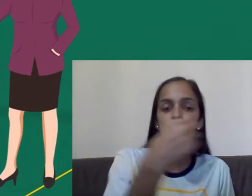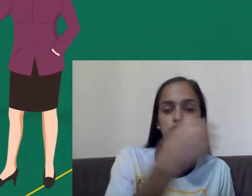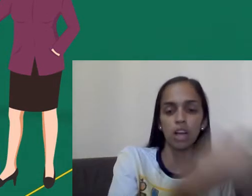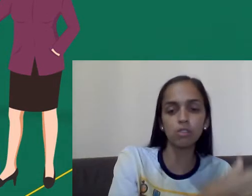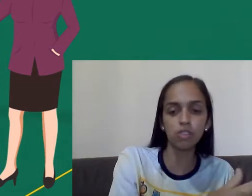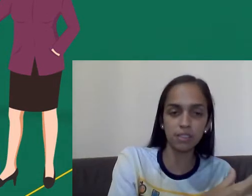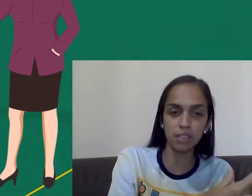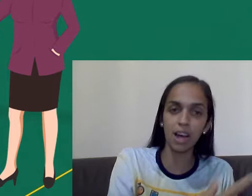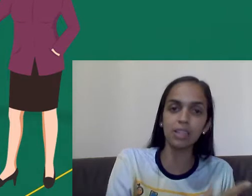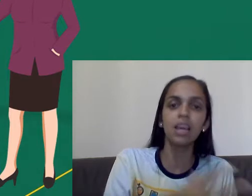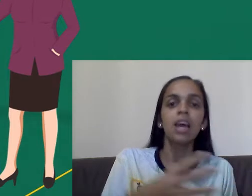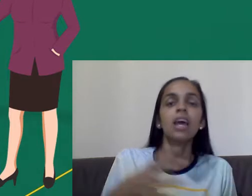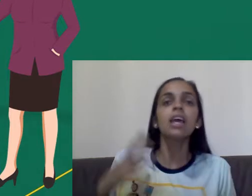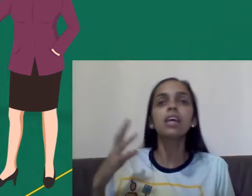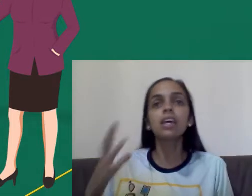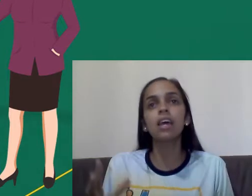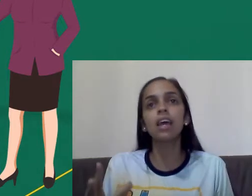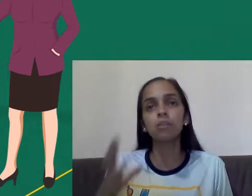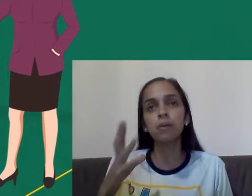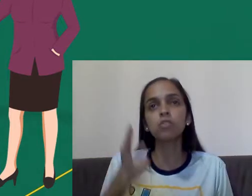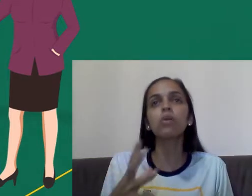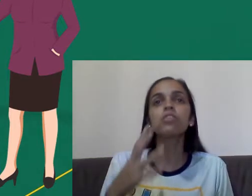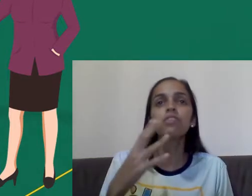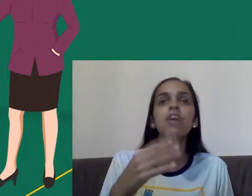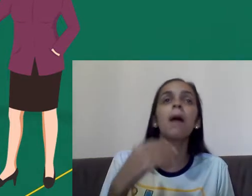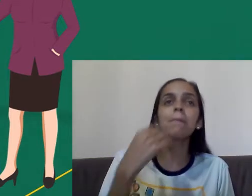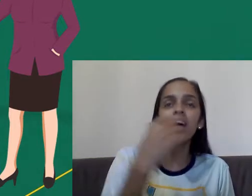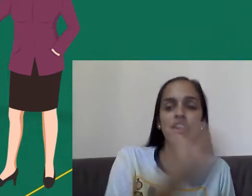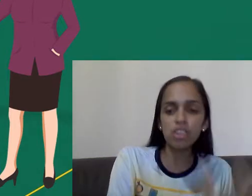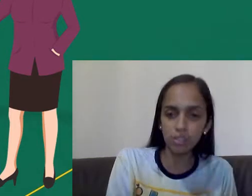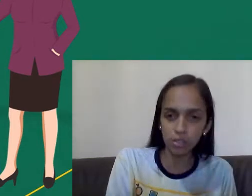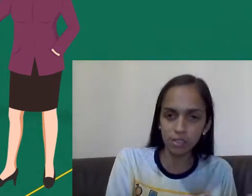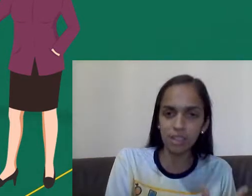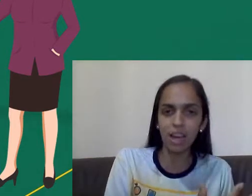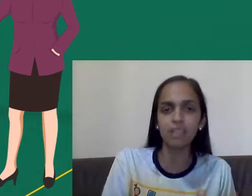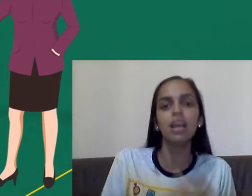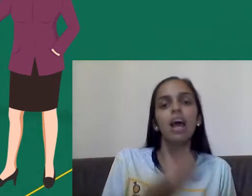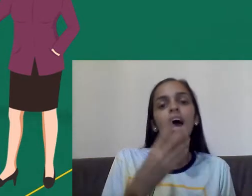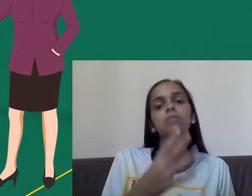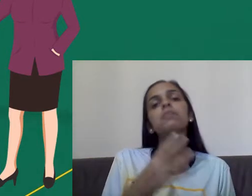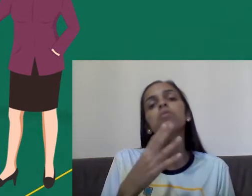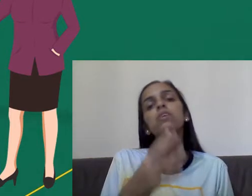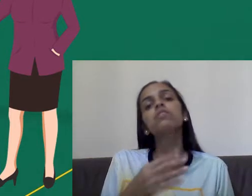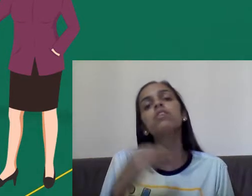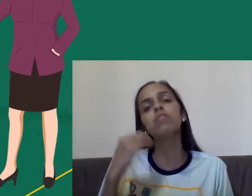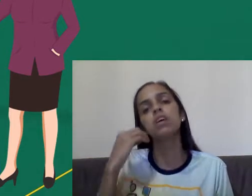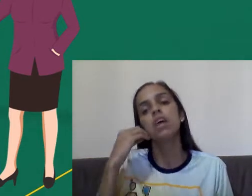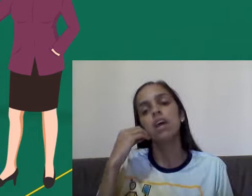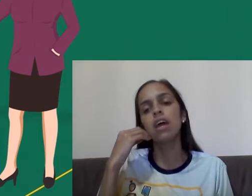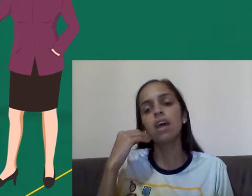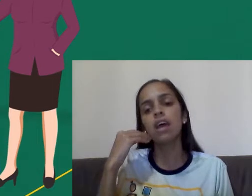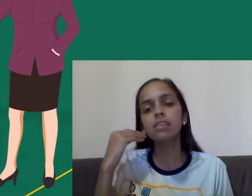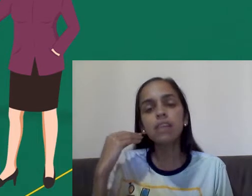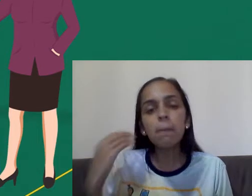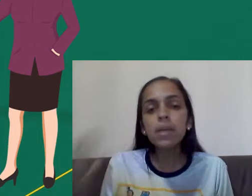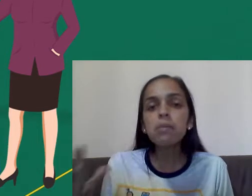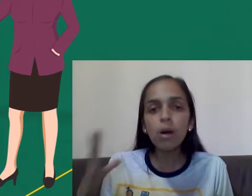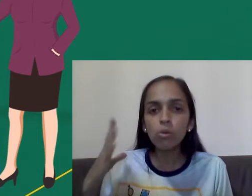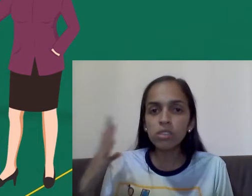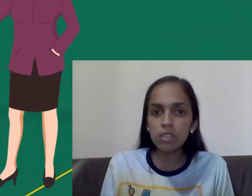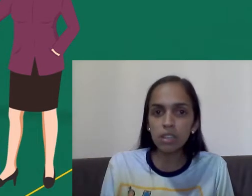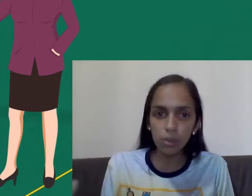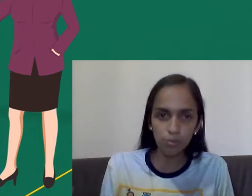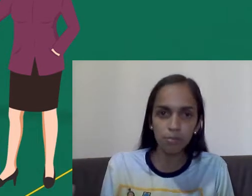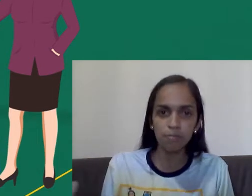mais afastados da cidade, em que as pessoas vivem à margem da sociedade, as pessoas vivem sem a